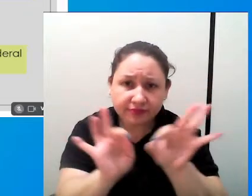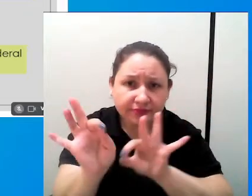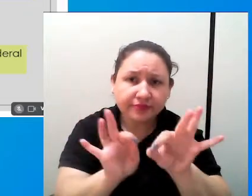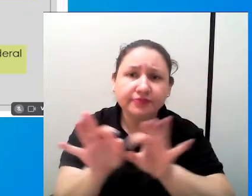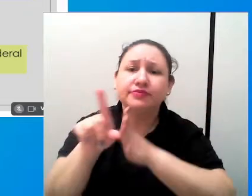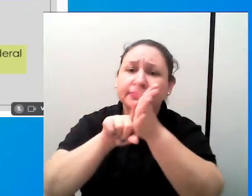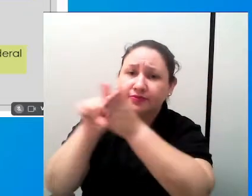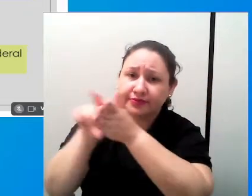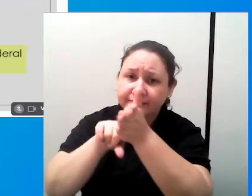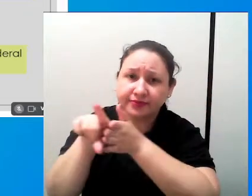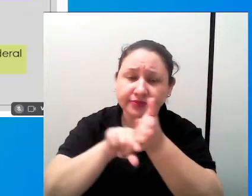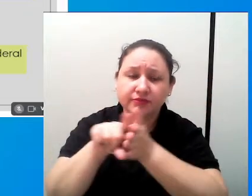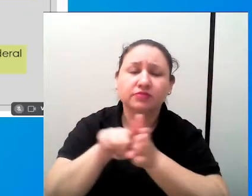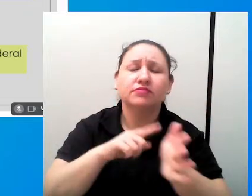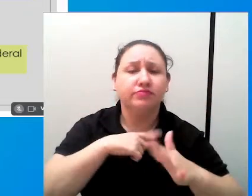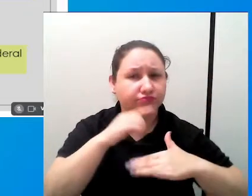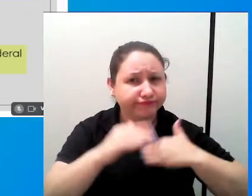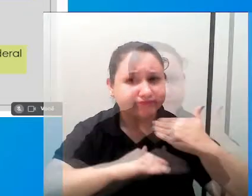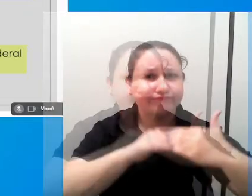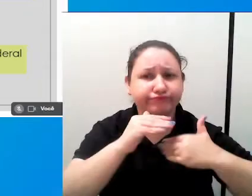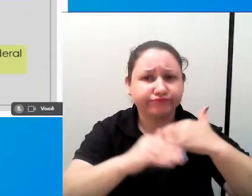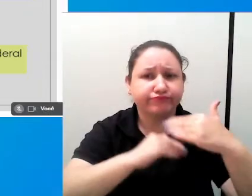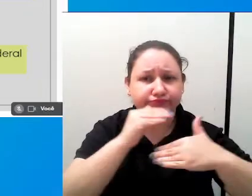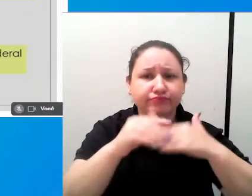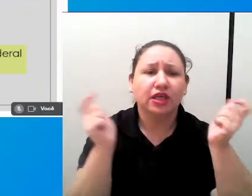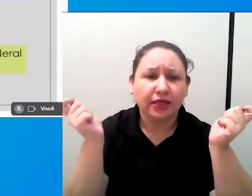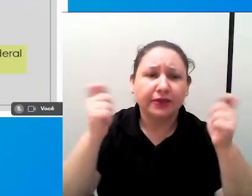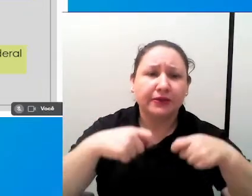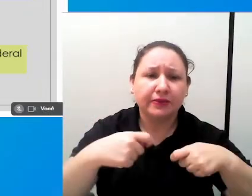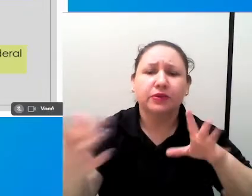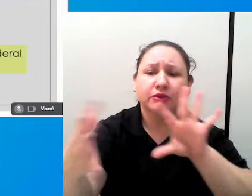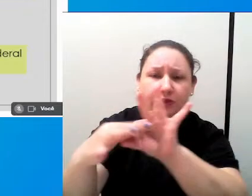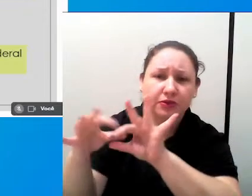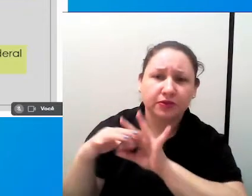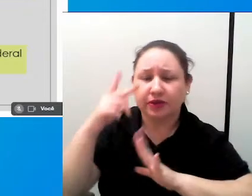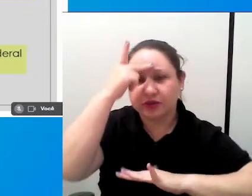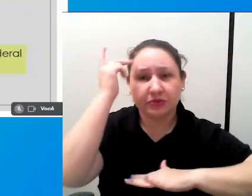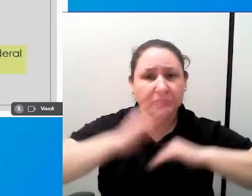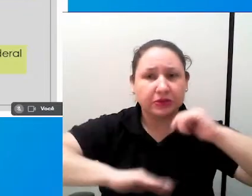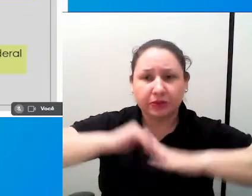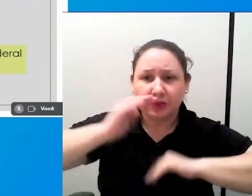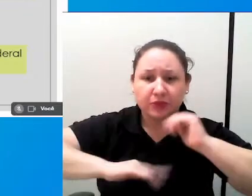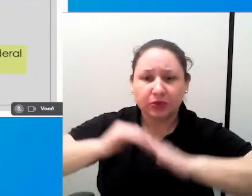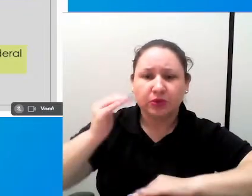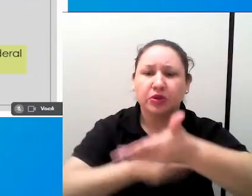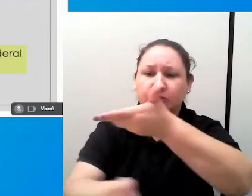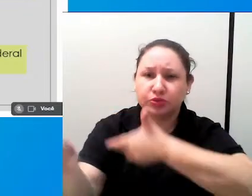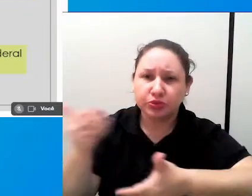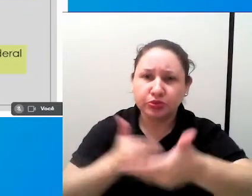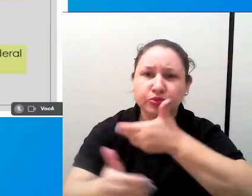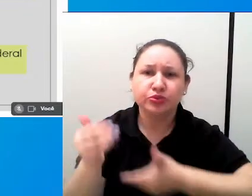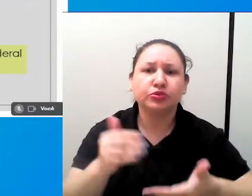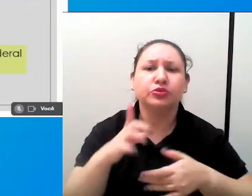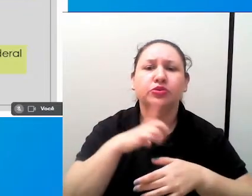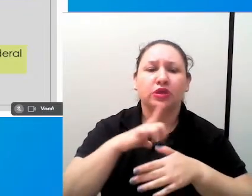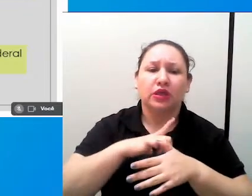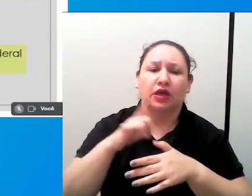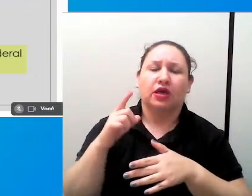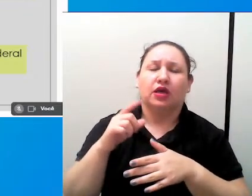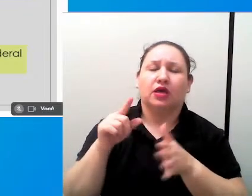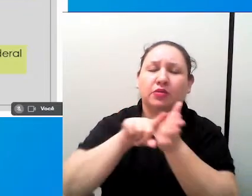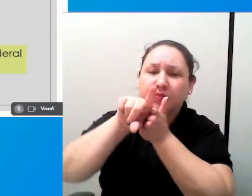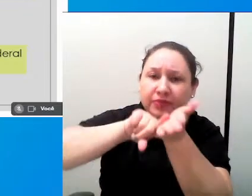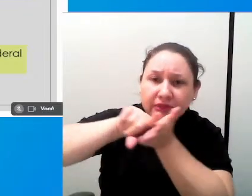né, constituindo-se um processo interdisciplinar, político, educacional, cultural, científico, tecnológico,